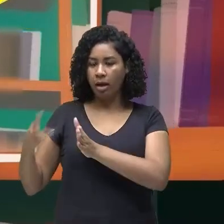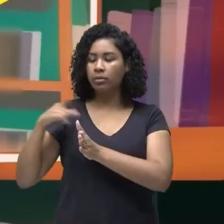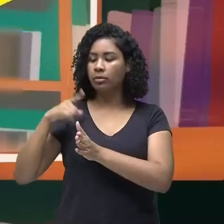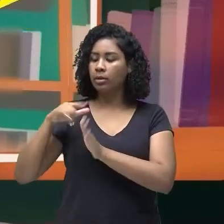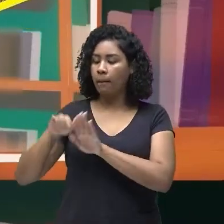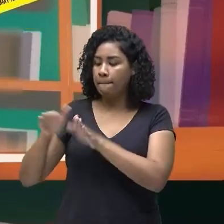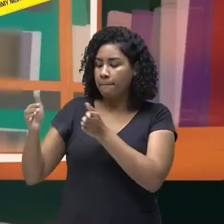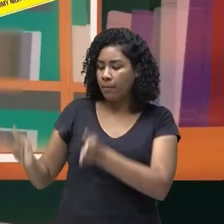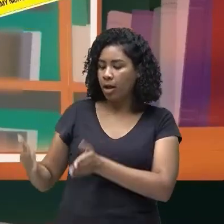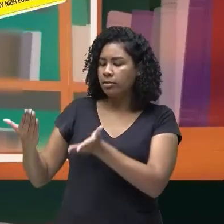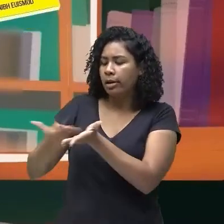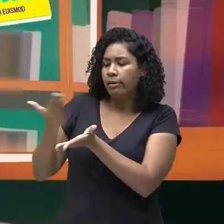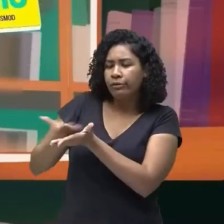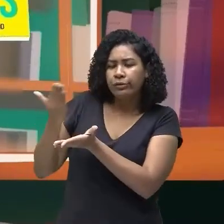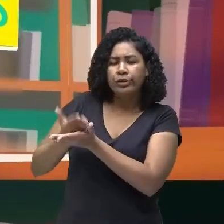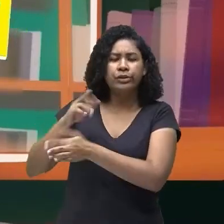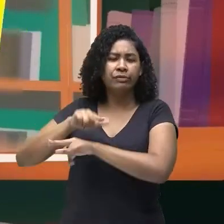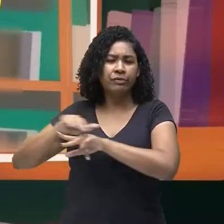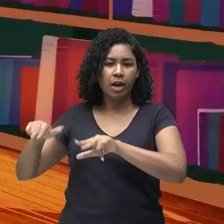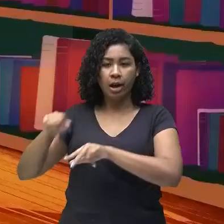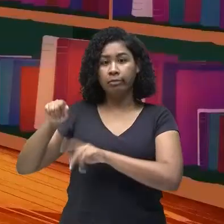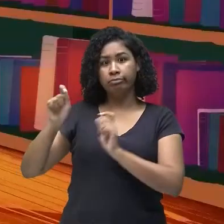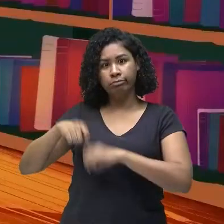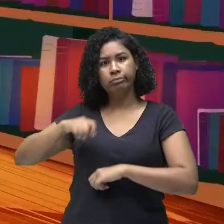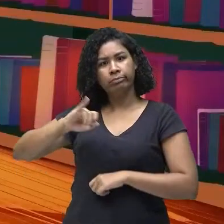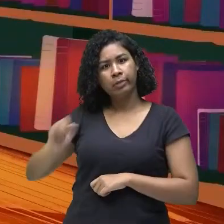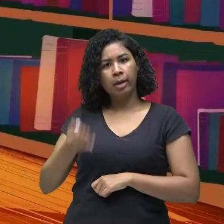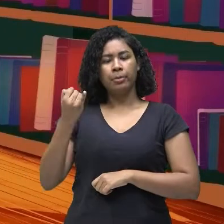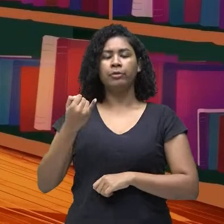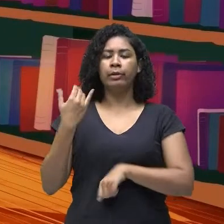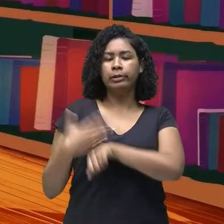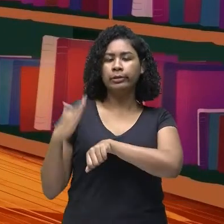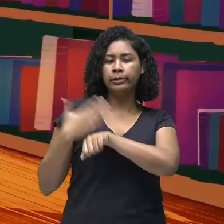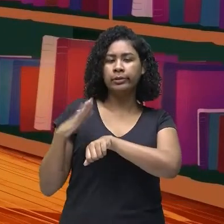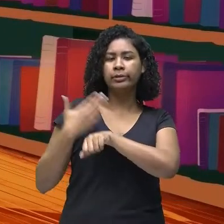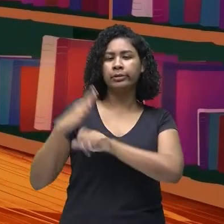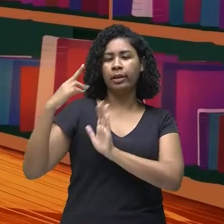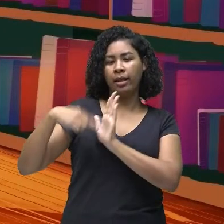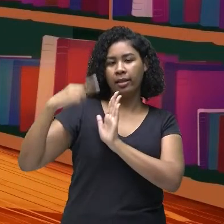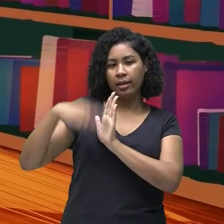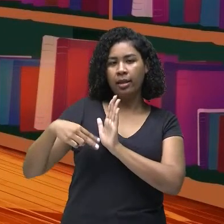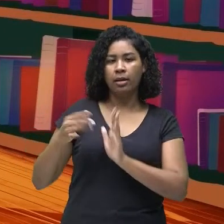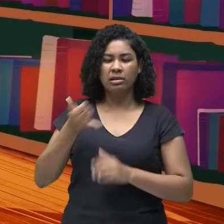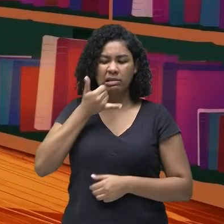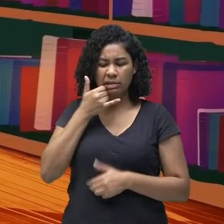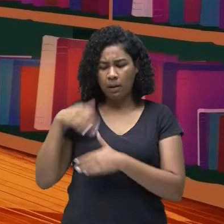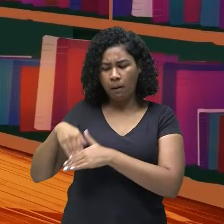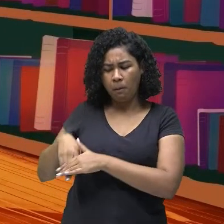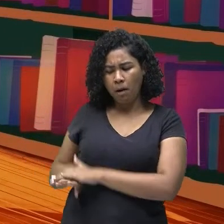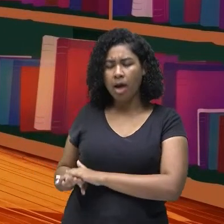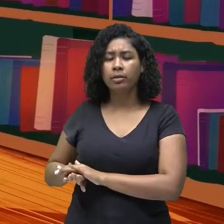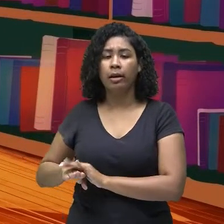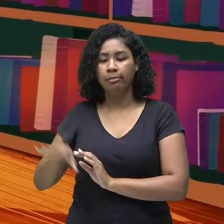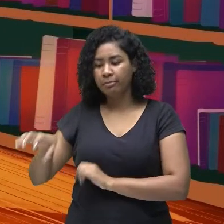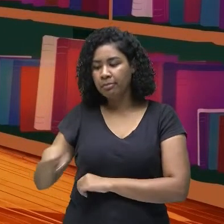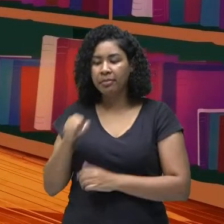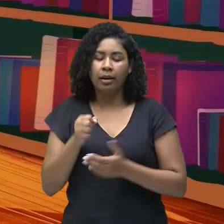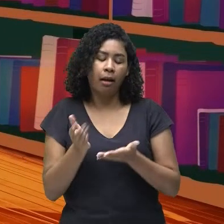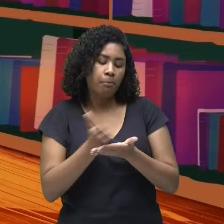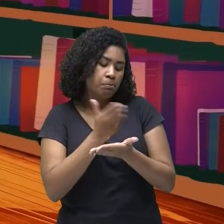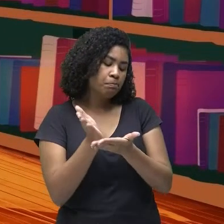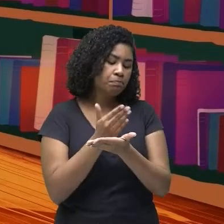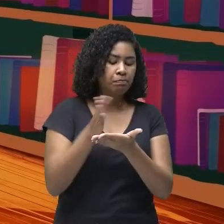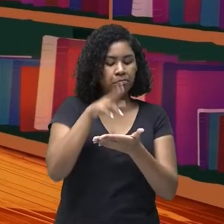para a prática de leitura para entretenimento. Turn off the cell phone, desligar um pouco o celular e read the magazine,